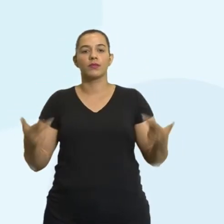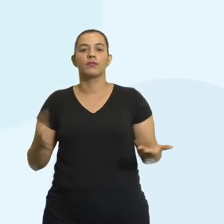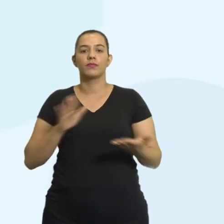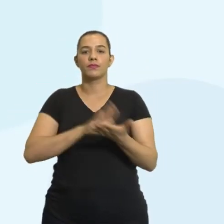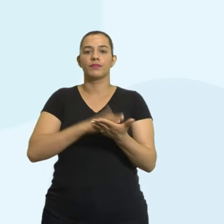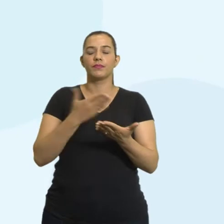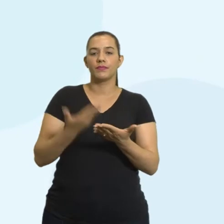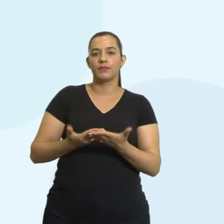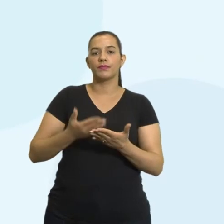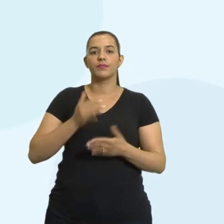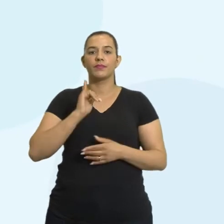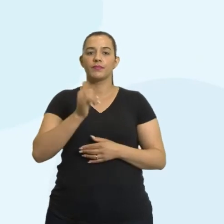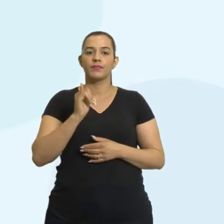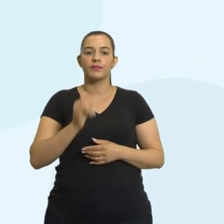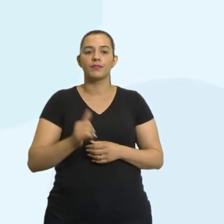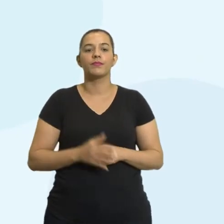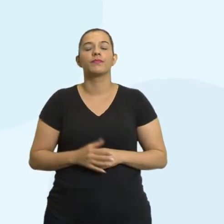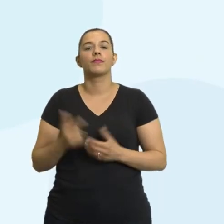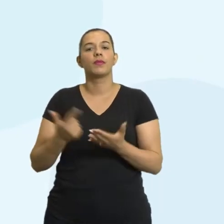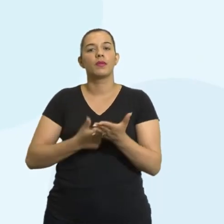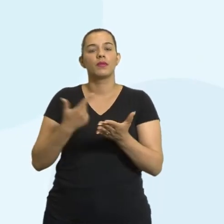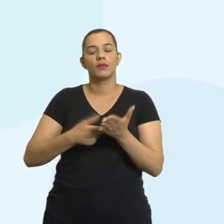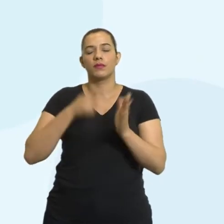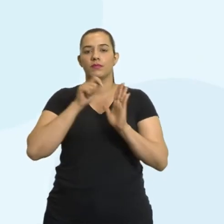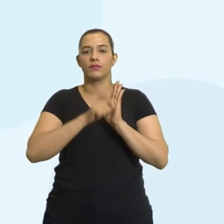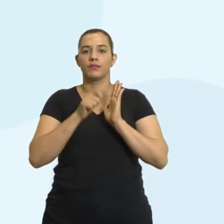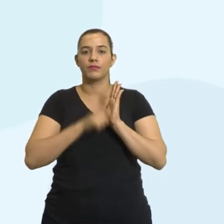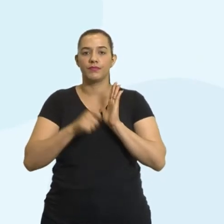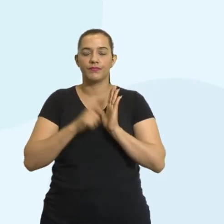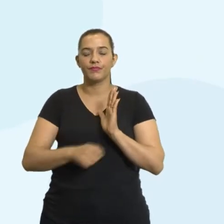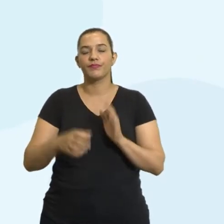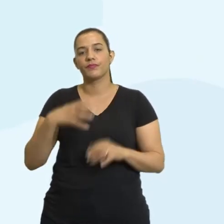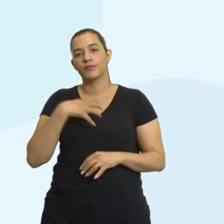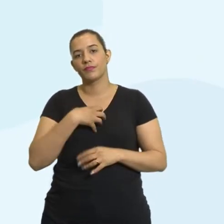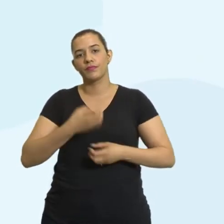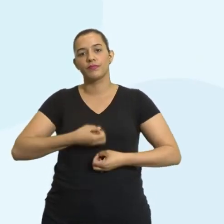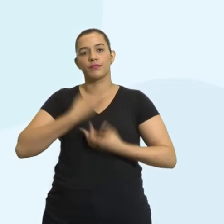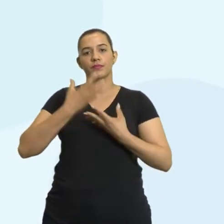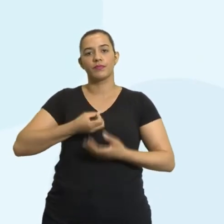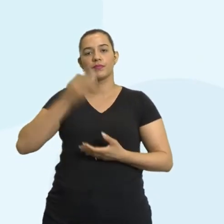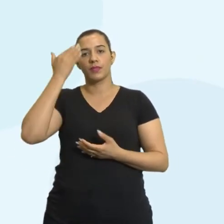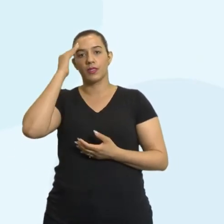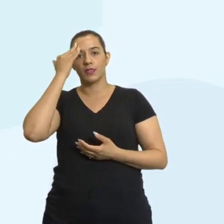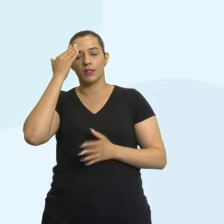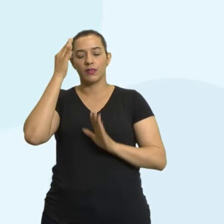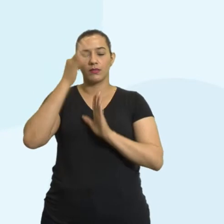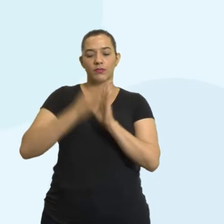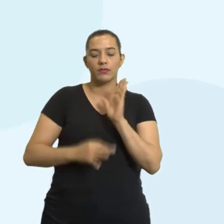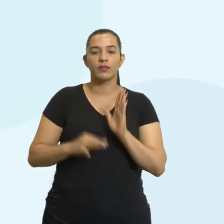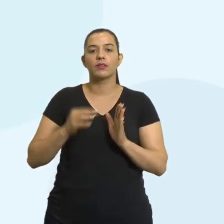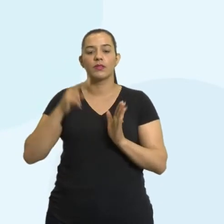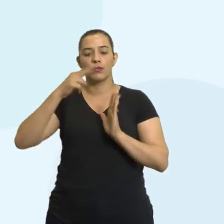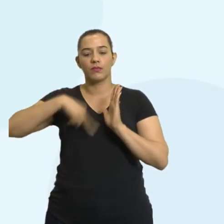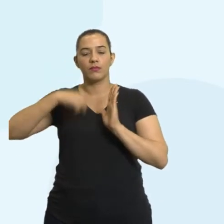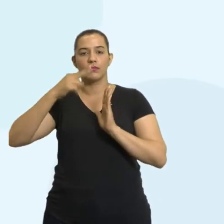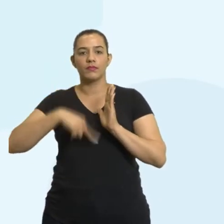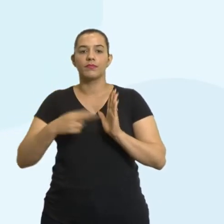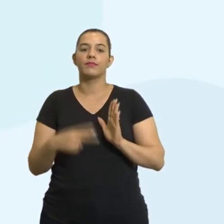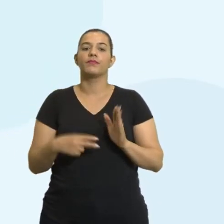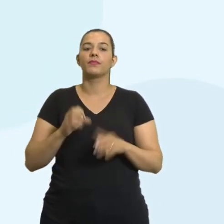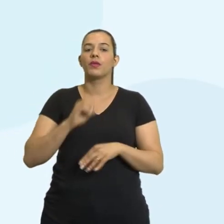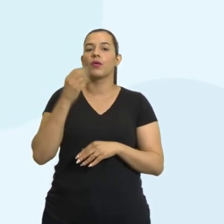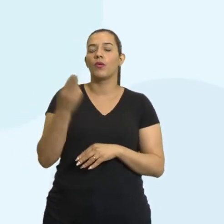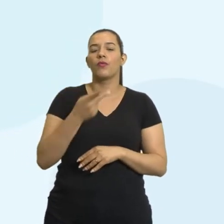oral, quanto da tradição literária escrita, expressando a compreensão e interpretação do texto por meio de uma leitura ou